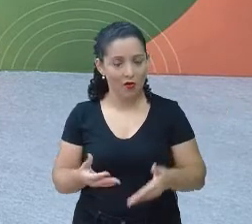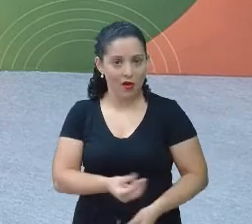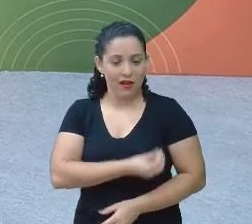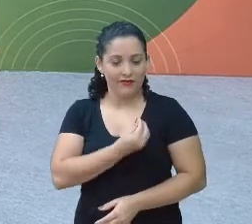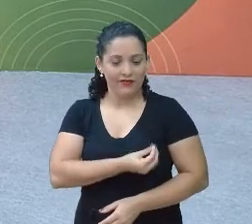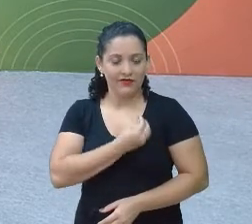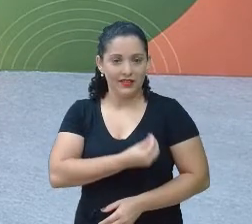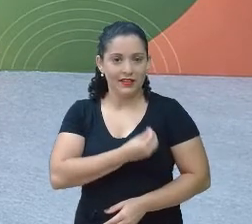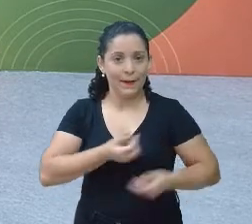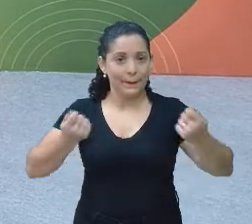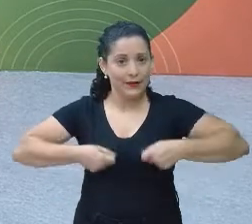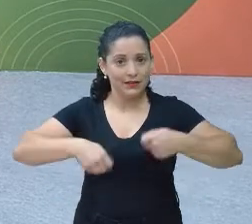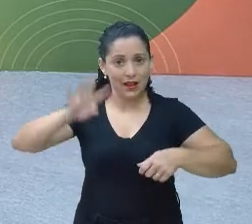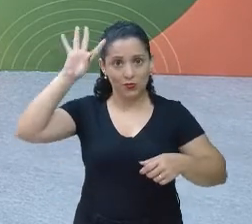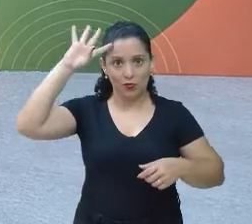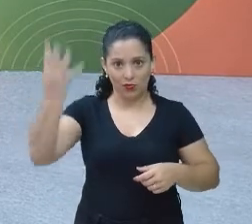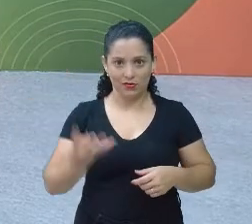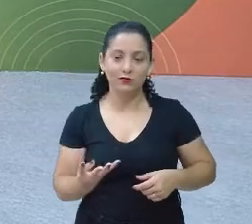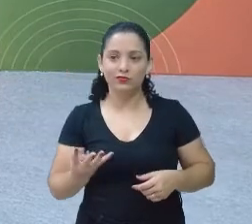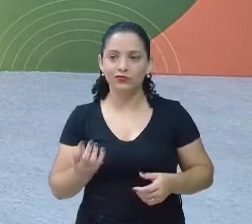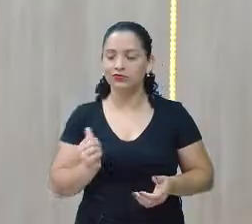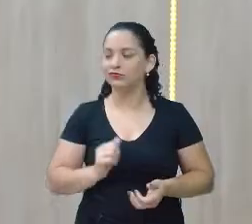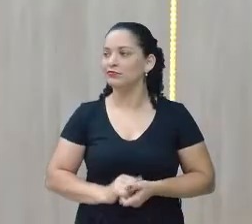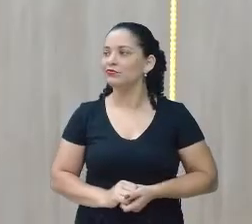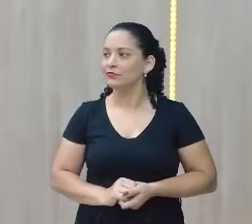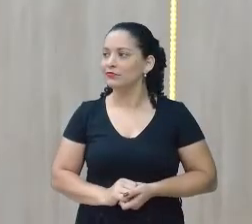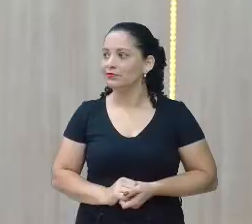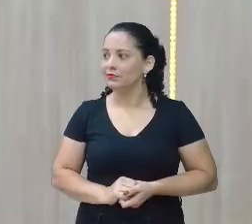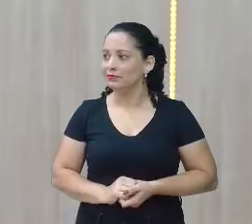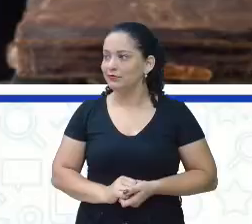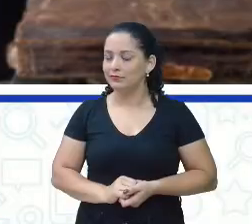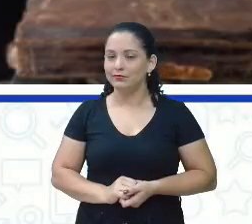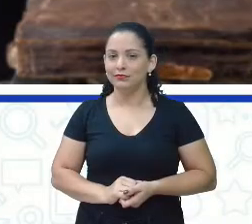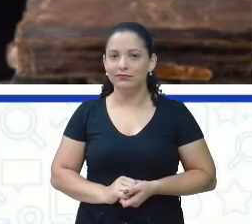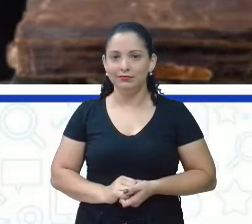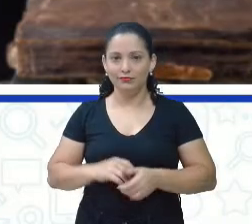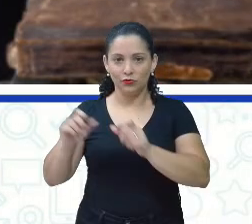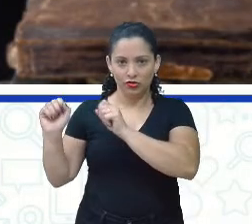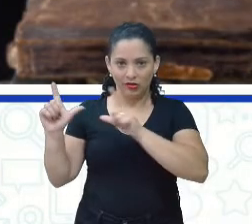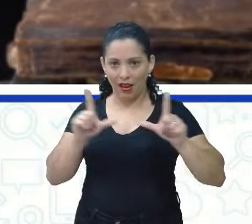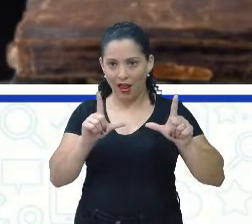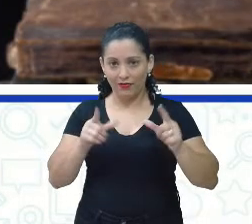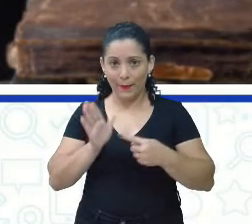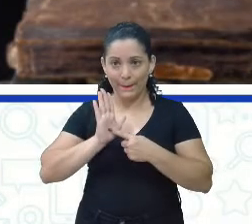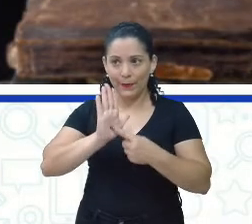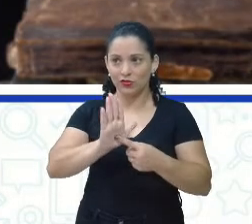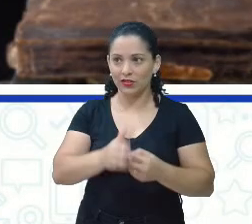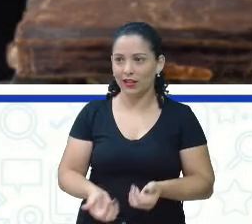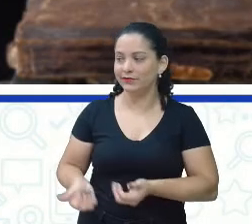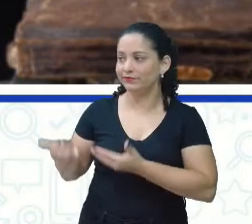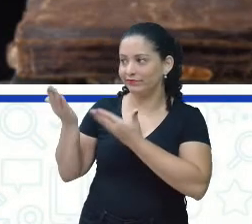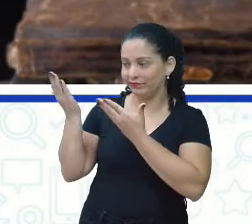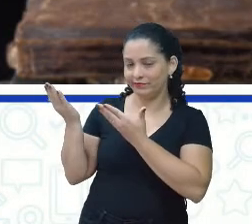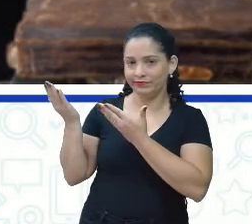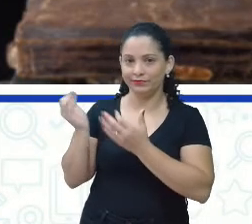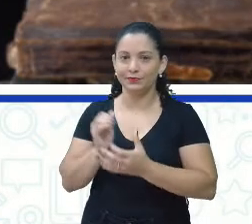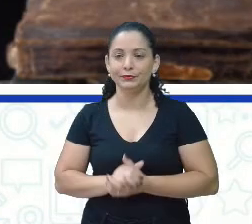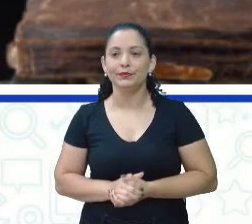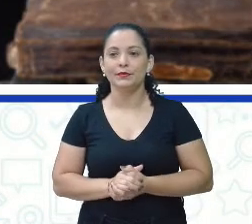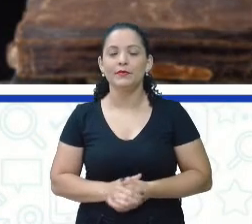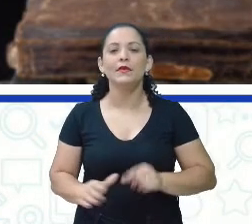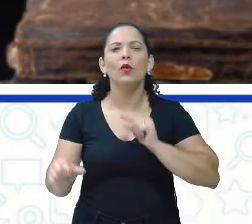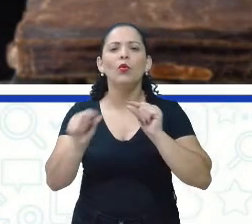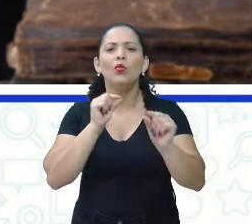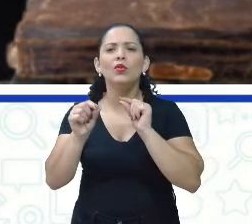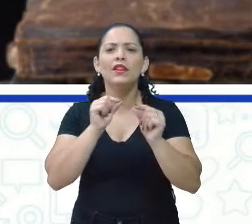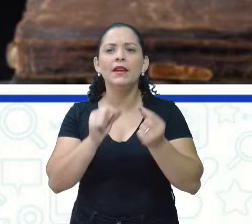tem que tomar as nossas decisões, tá bom? Oi. Já que é o aqui e agora, volta lá no slide anterior. Pessoas, então, a pergunta questionadora